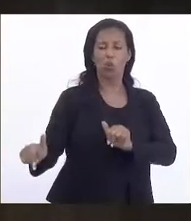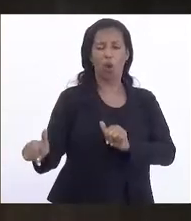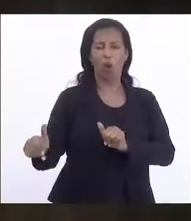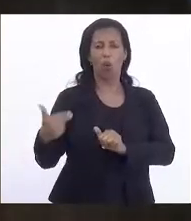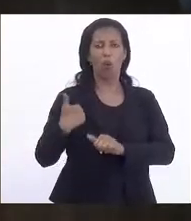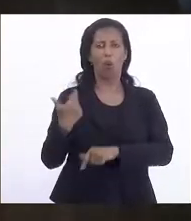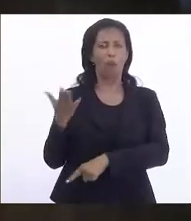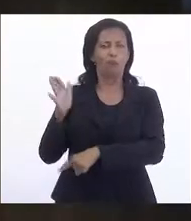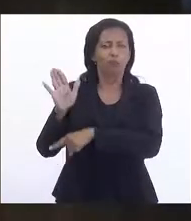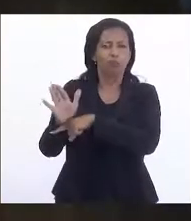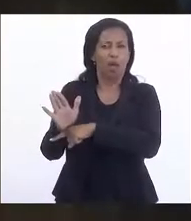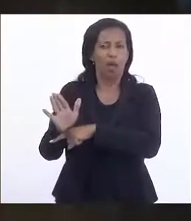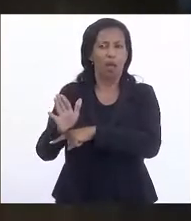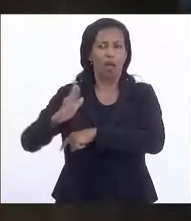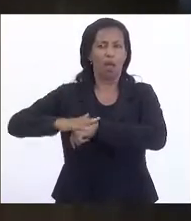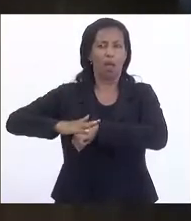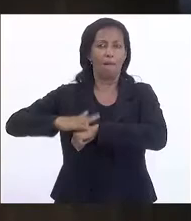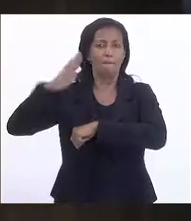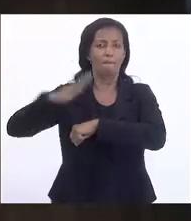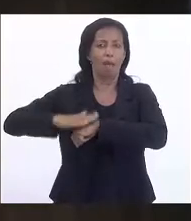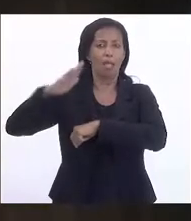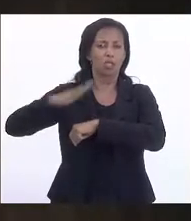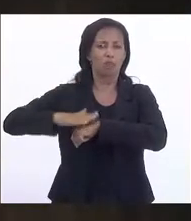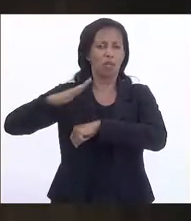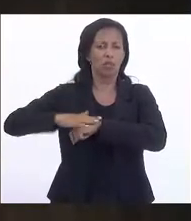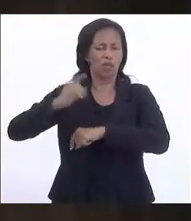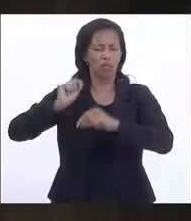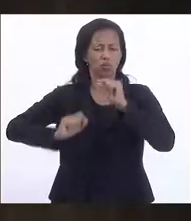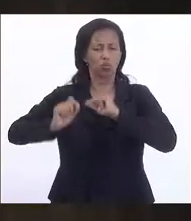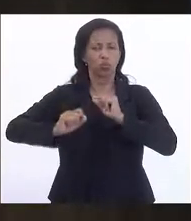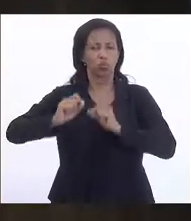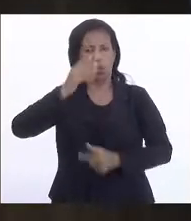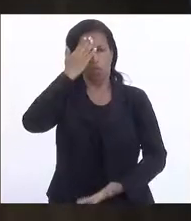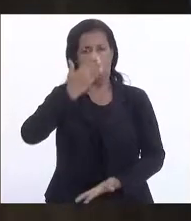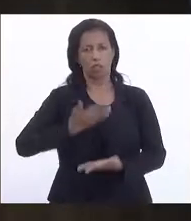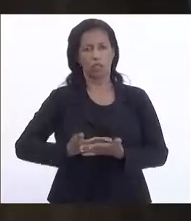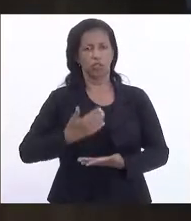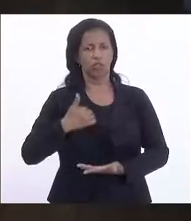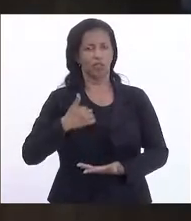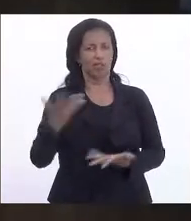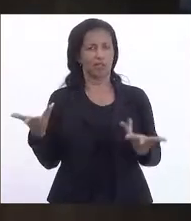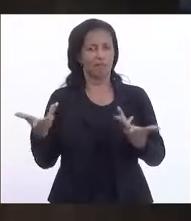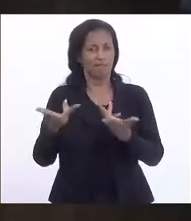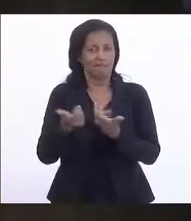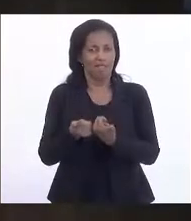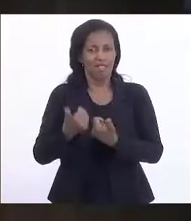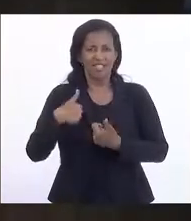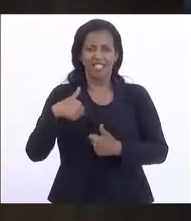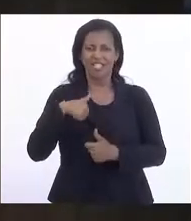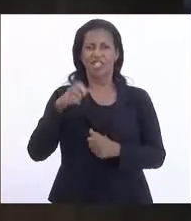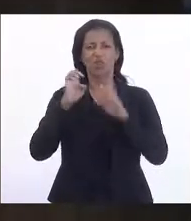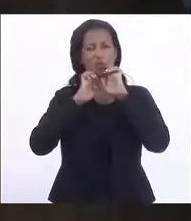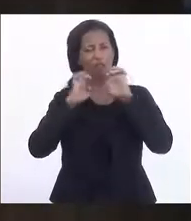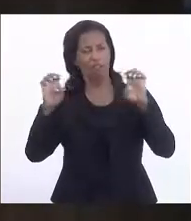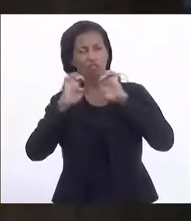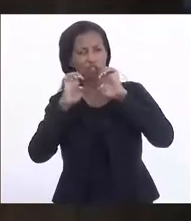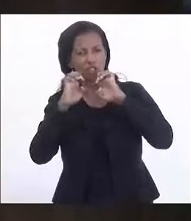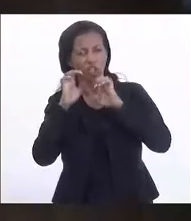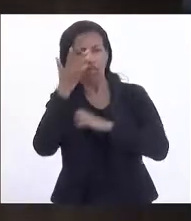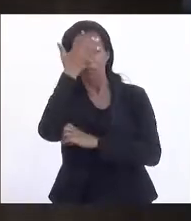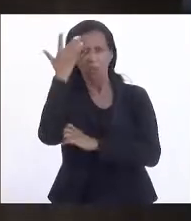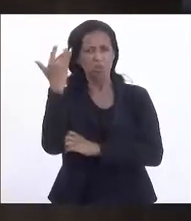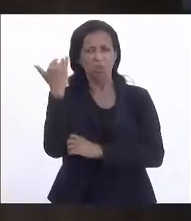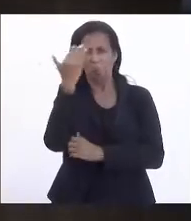o que ele acredita, me fará cada vez mais defensor do que creio. E essa é a beleza, seja do evangelho, daqueles que não